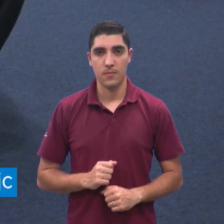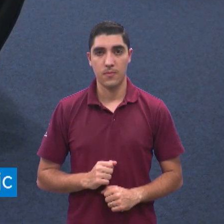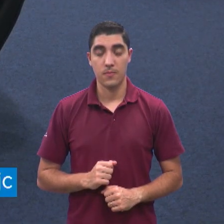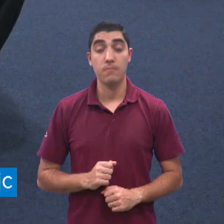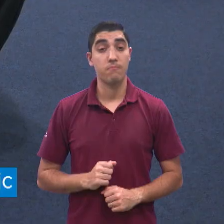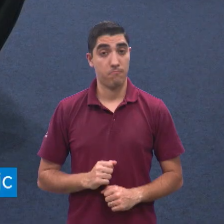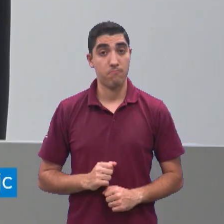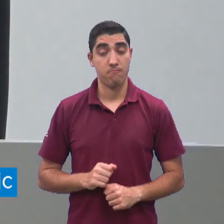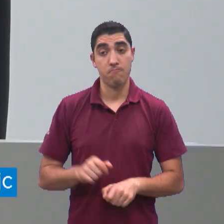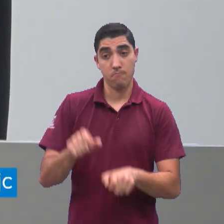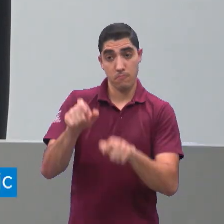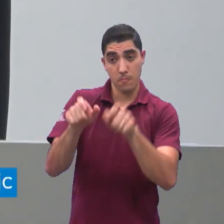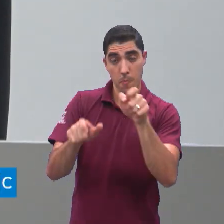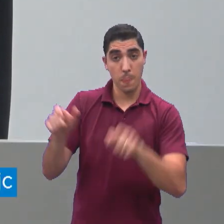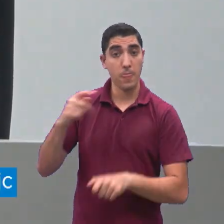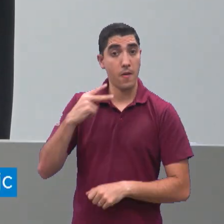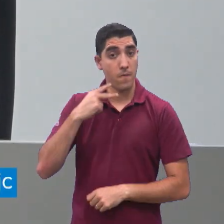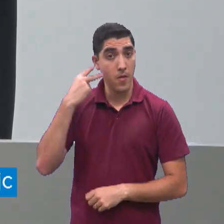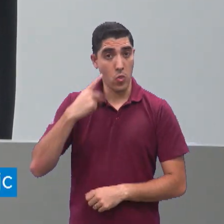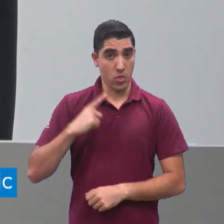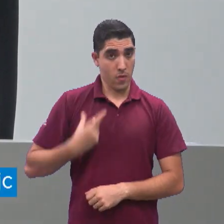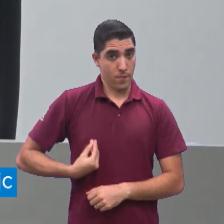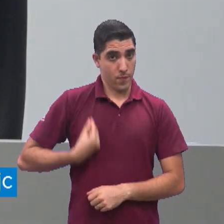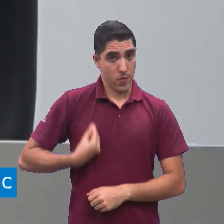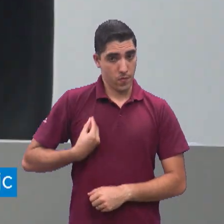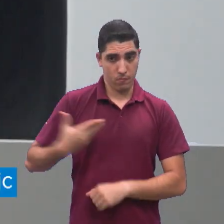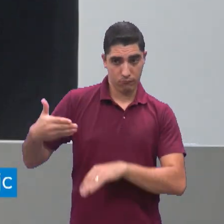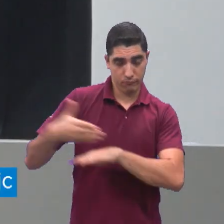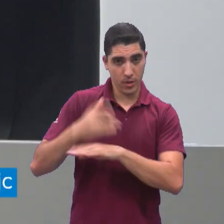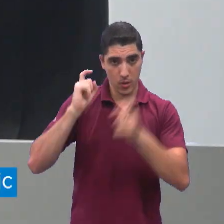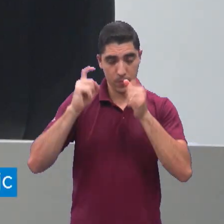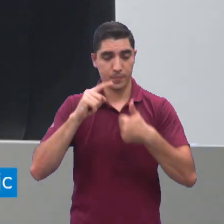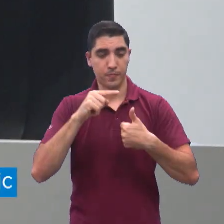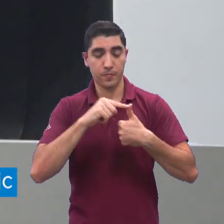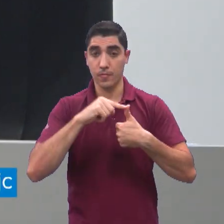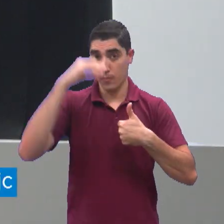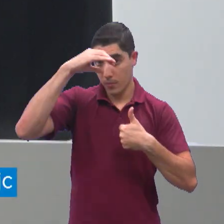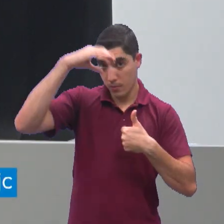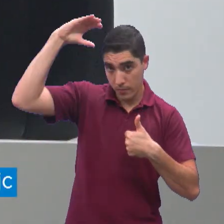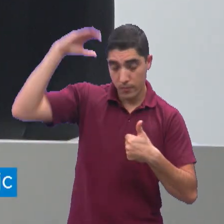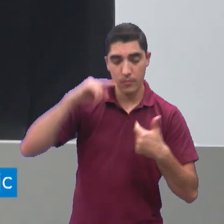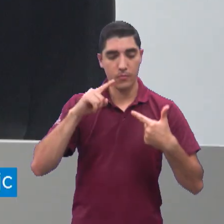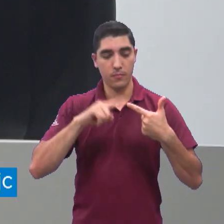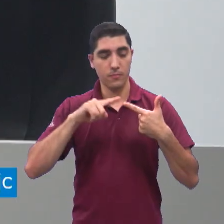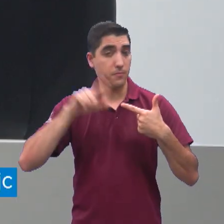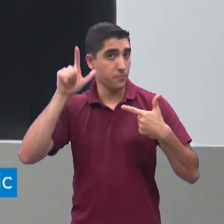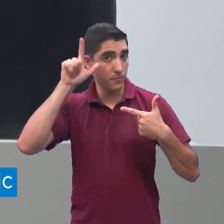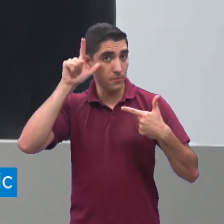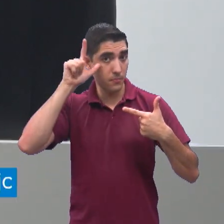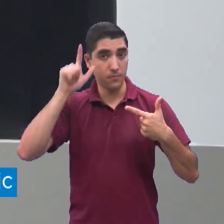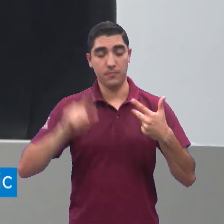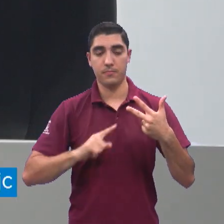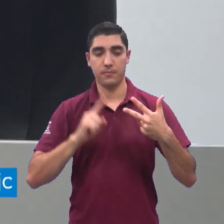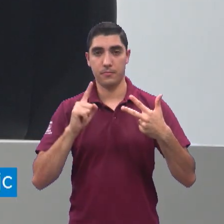Estão presentes os seguintes vereadores: vereador Carlos Abranches, vereador Lino Bispo,